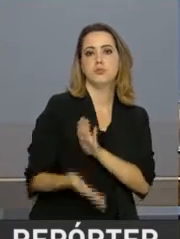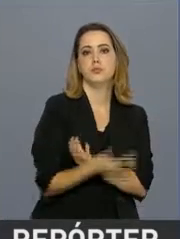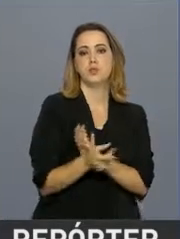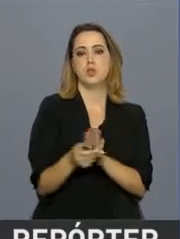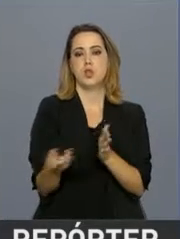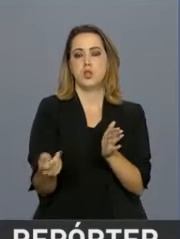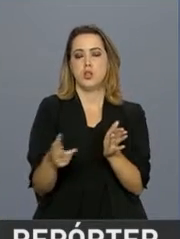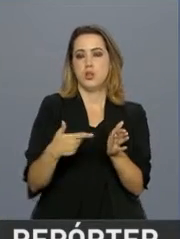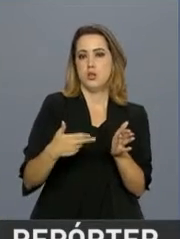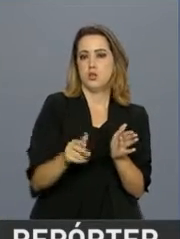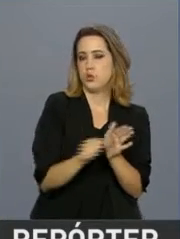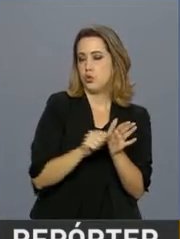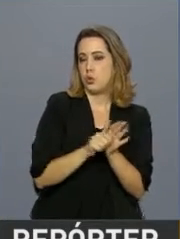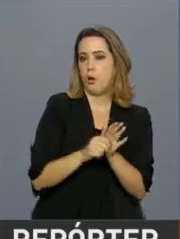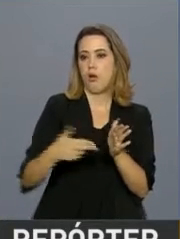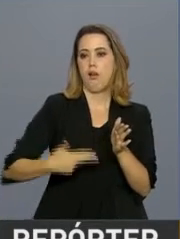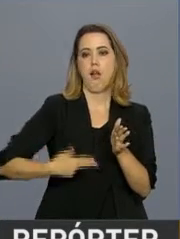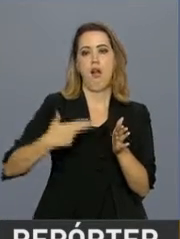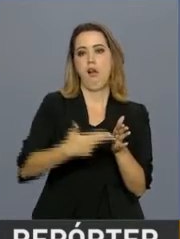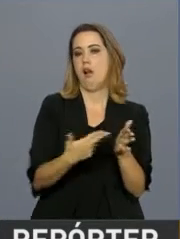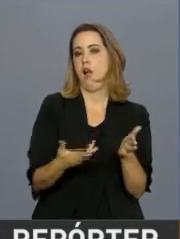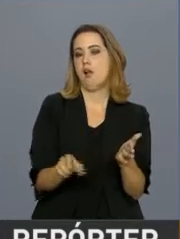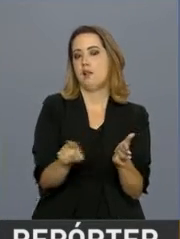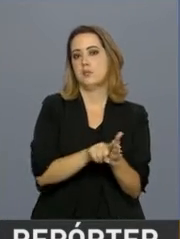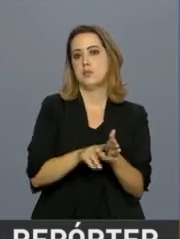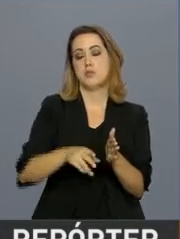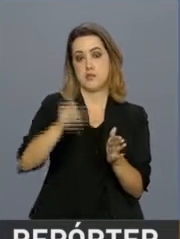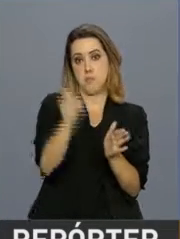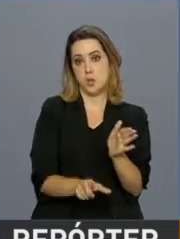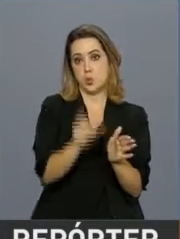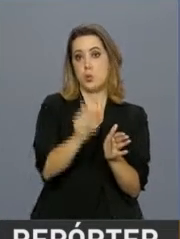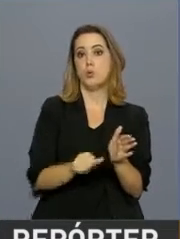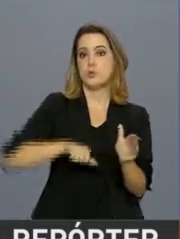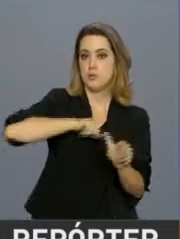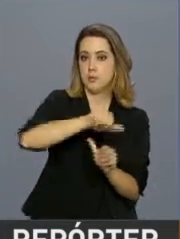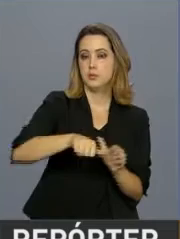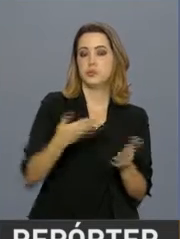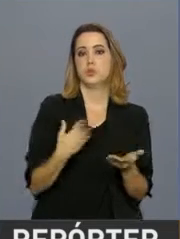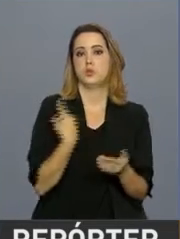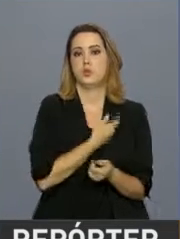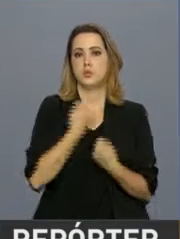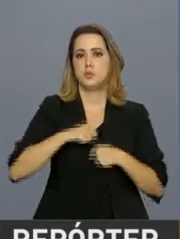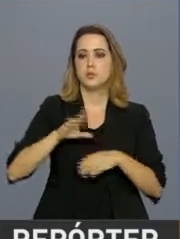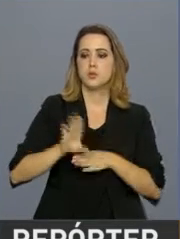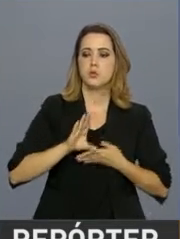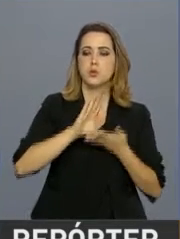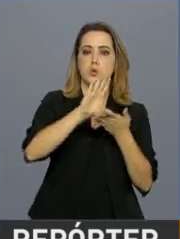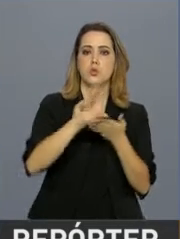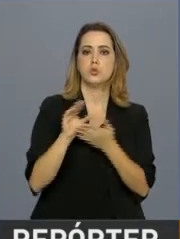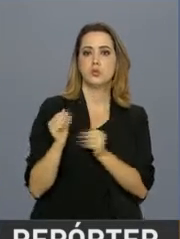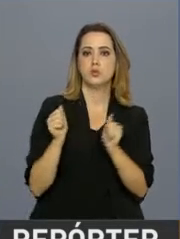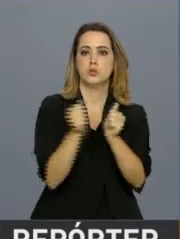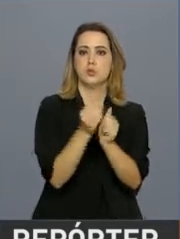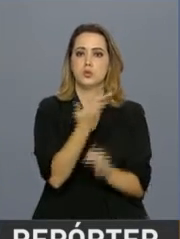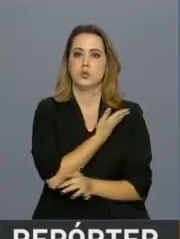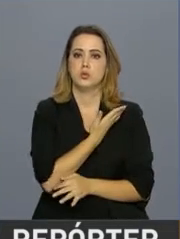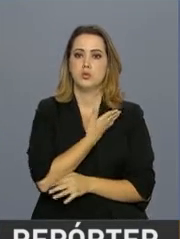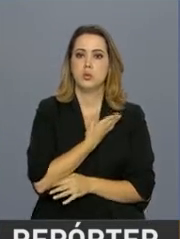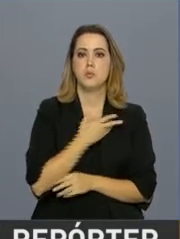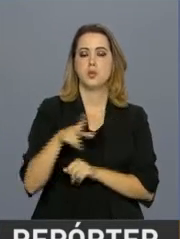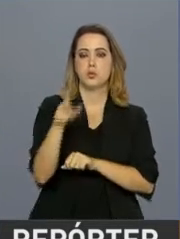pessoas. Se nós pudermos atuar de uma maneira mais integrada e melhor coordenada com os nossos amigos nos países